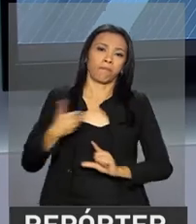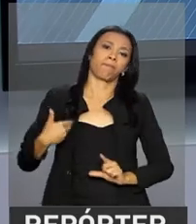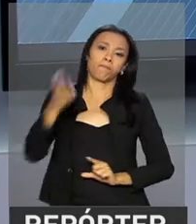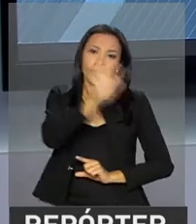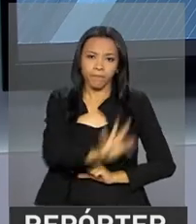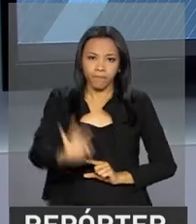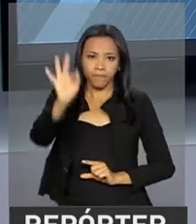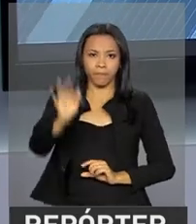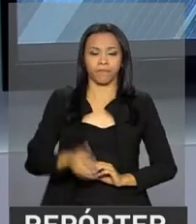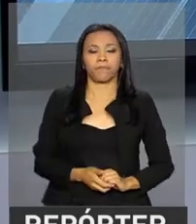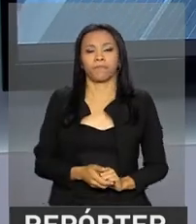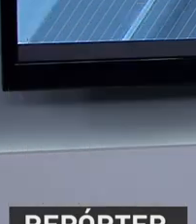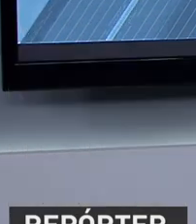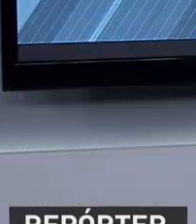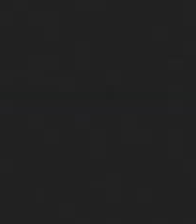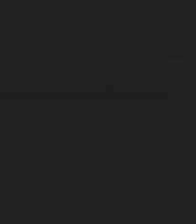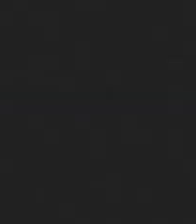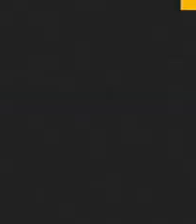do governo federal